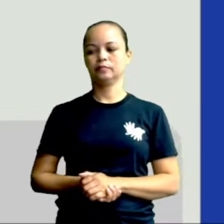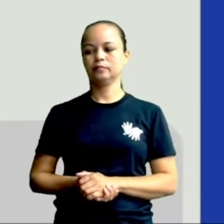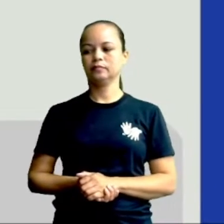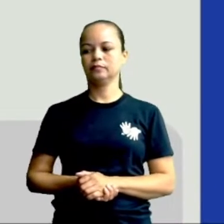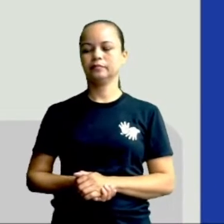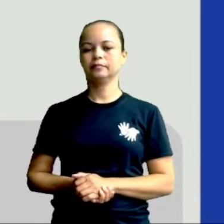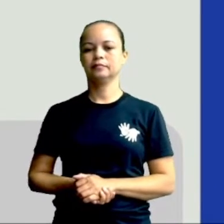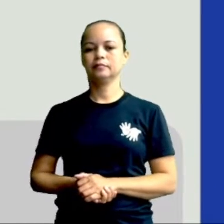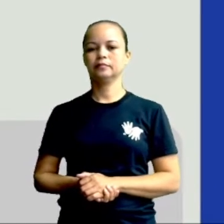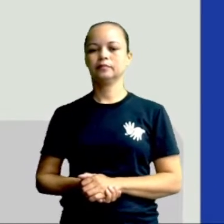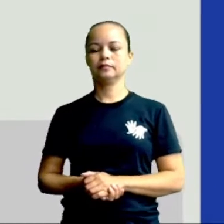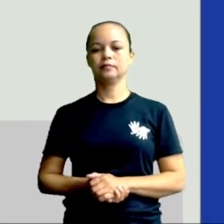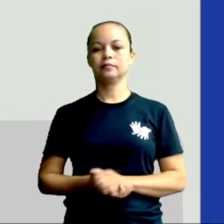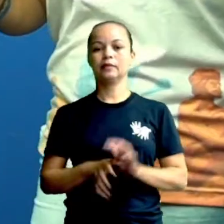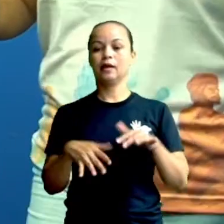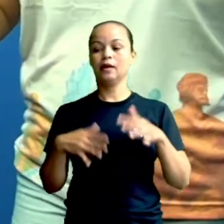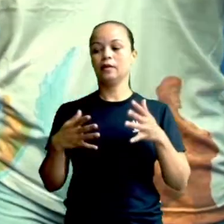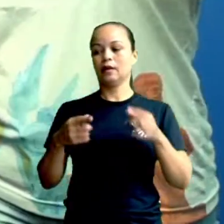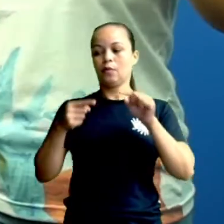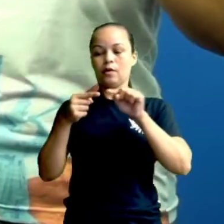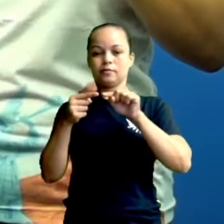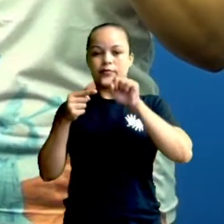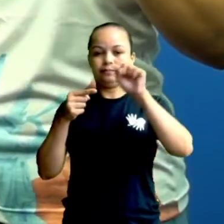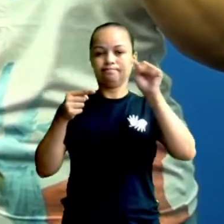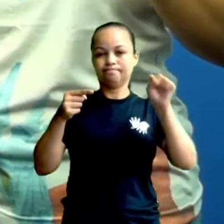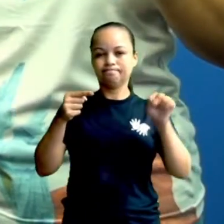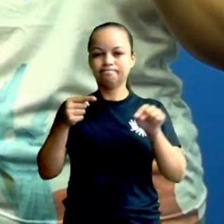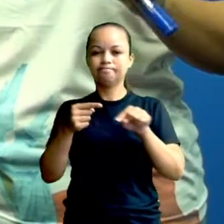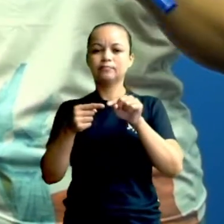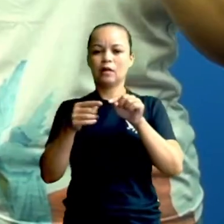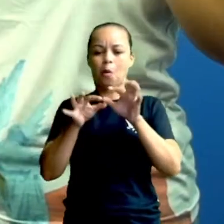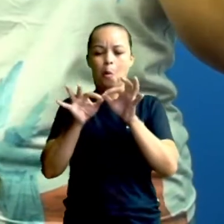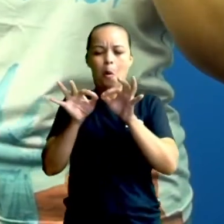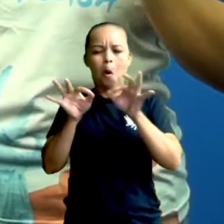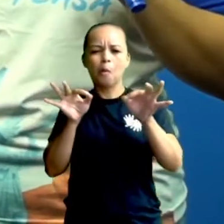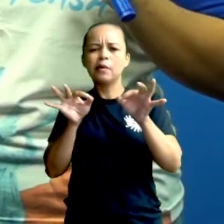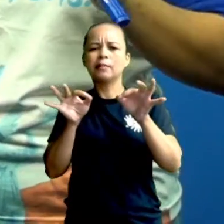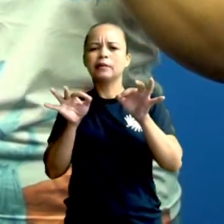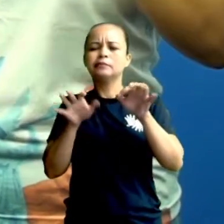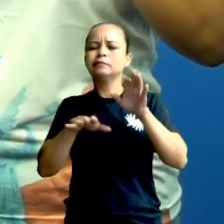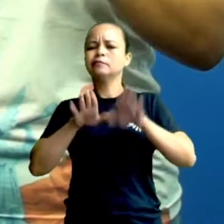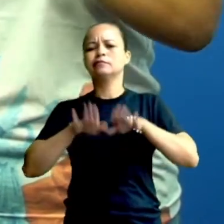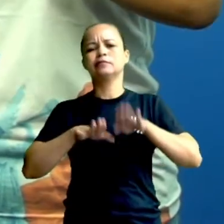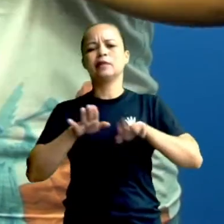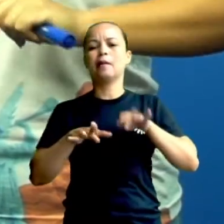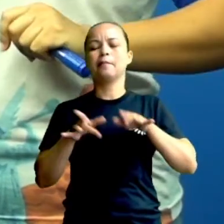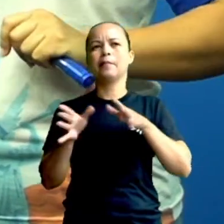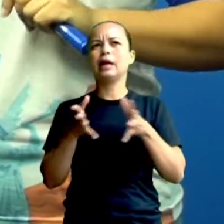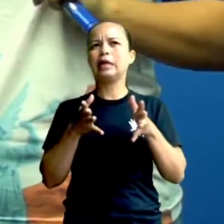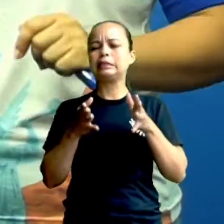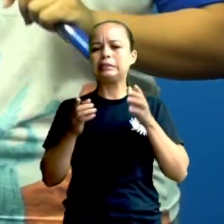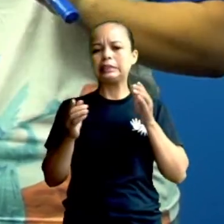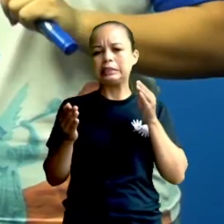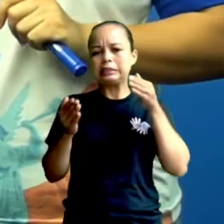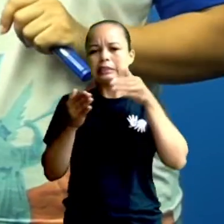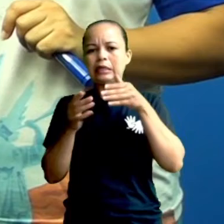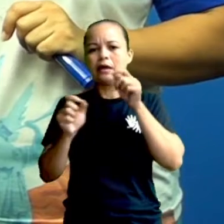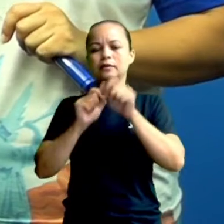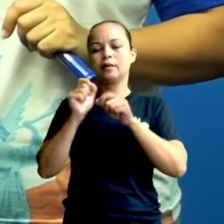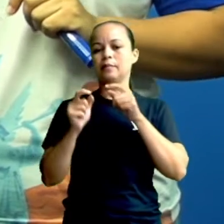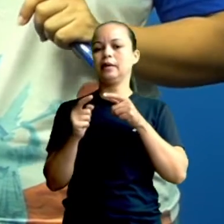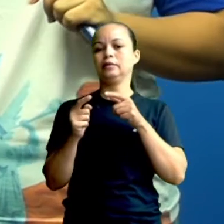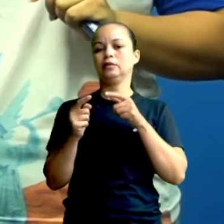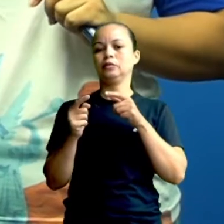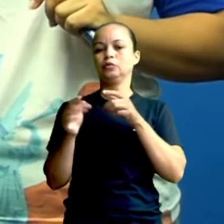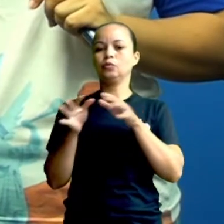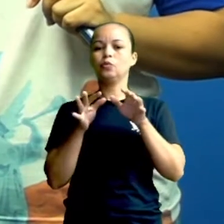Então, a circunferência, o comprimento da circunferência depende diretamente do comprimento do